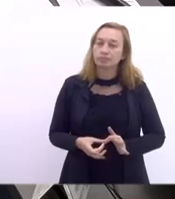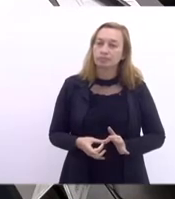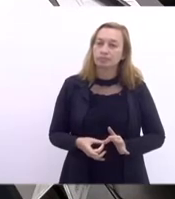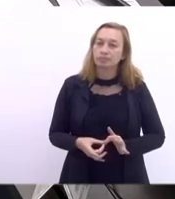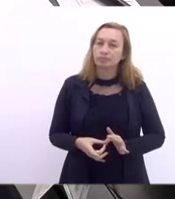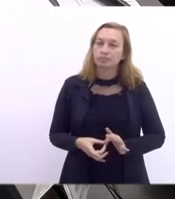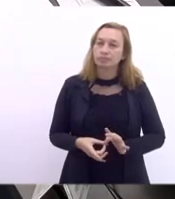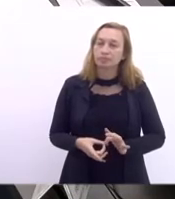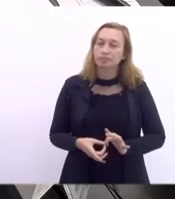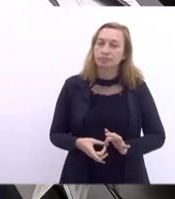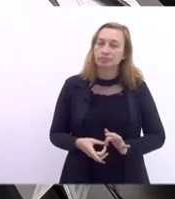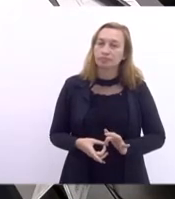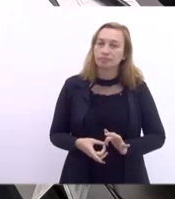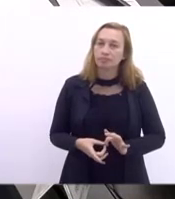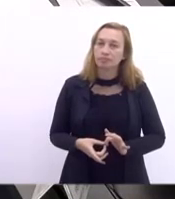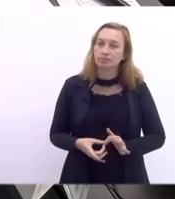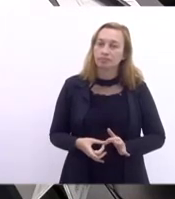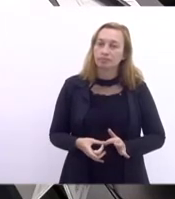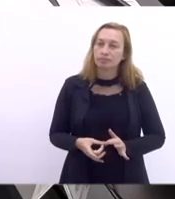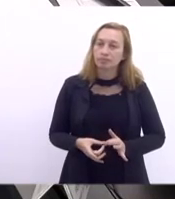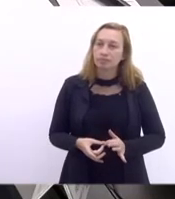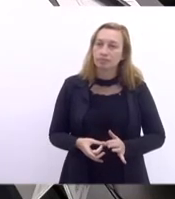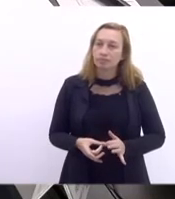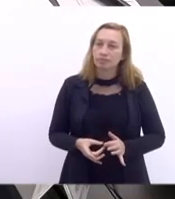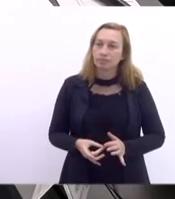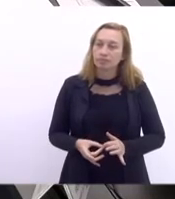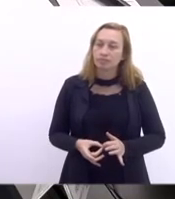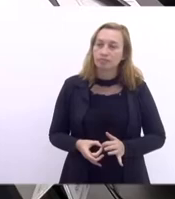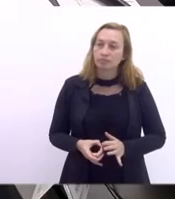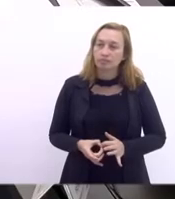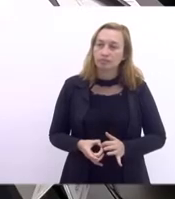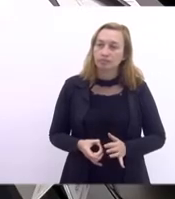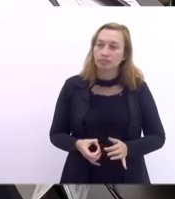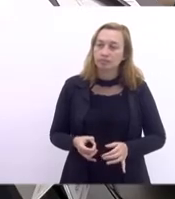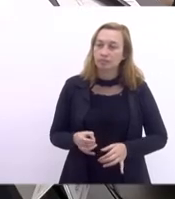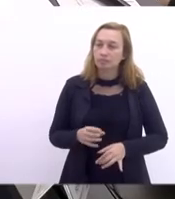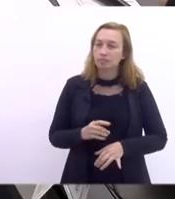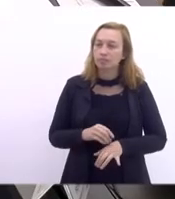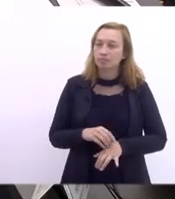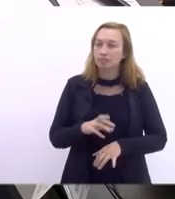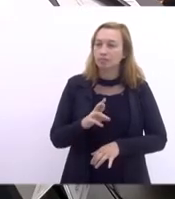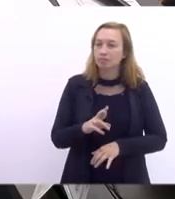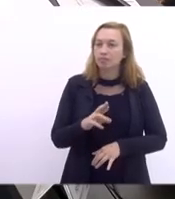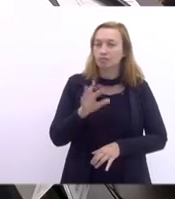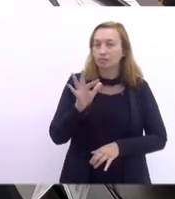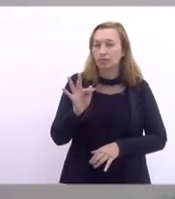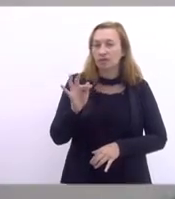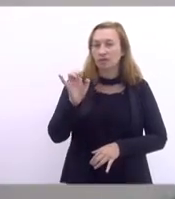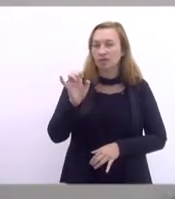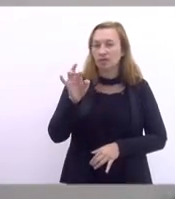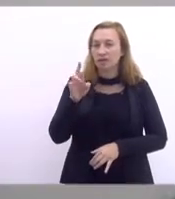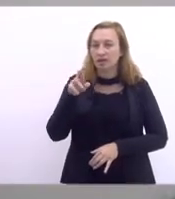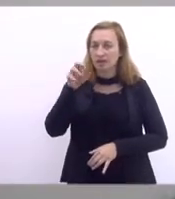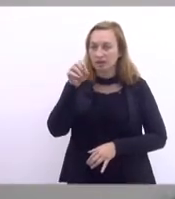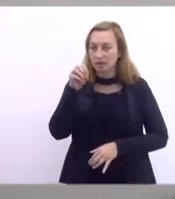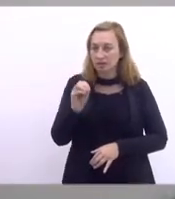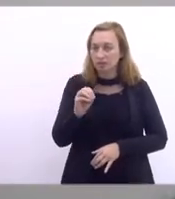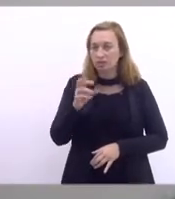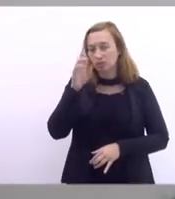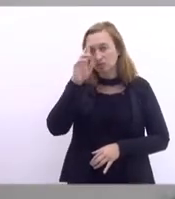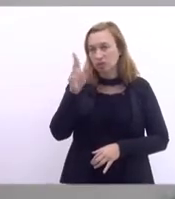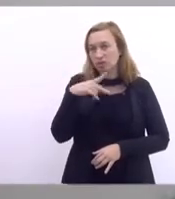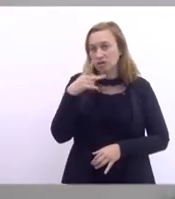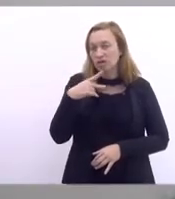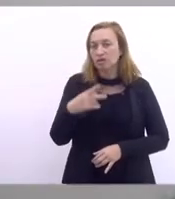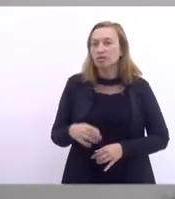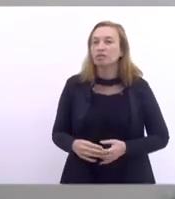o Dr o Dr Fernando sobre algo que só falou